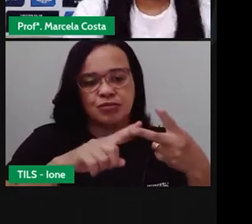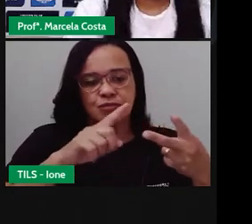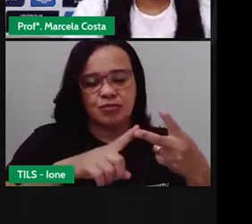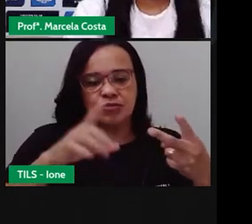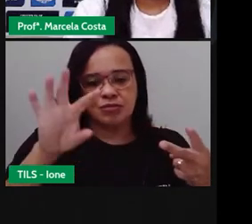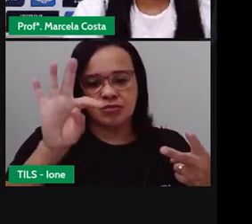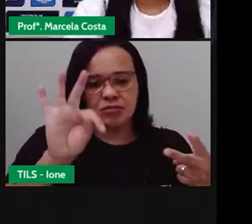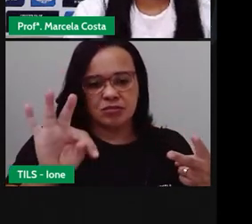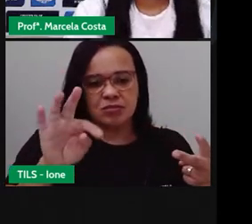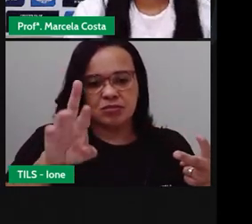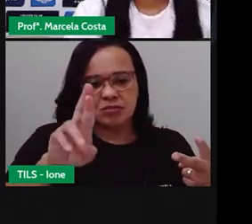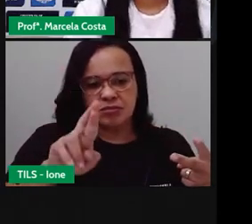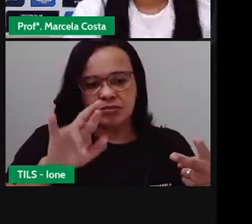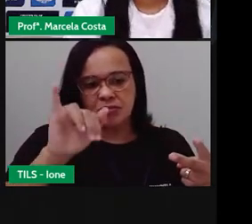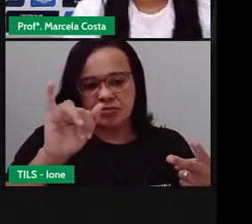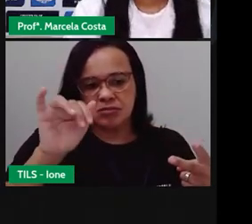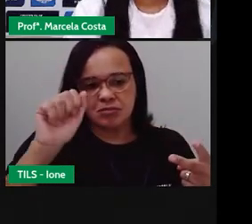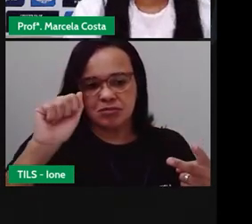triângulo.